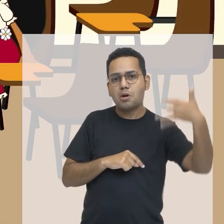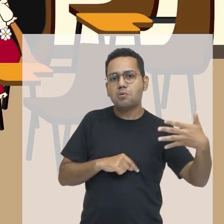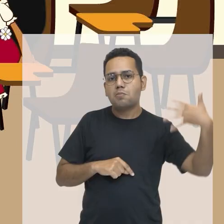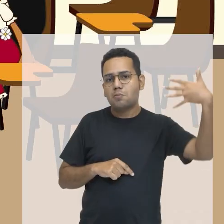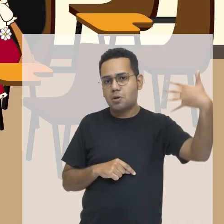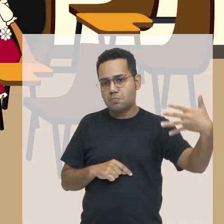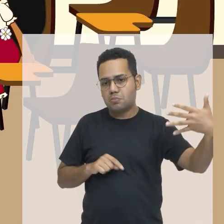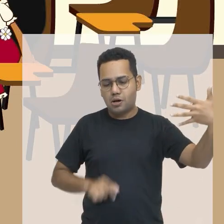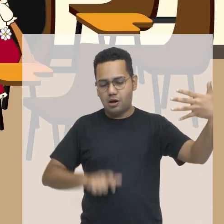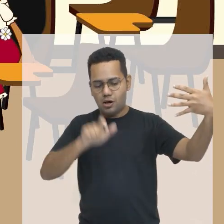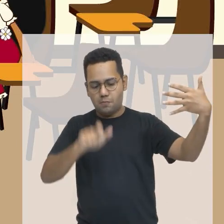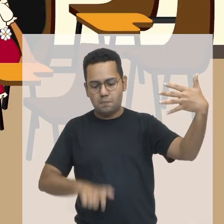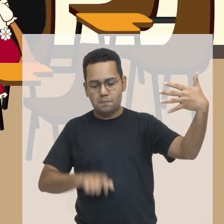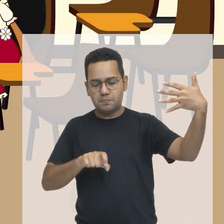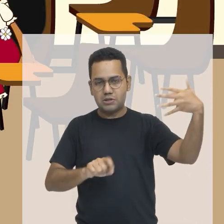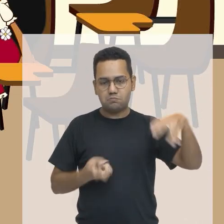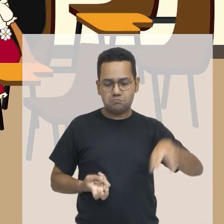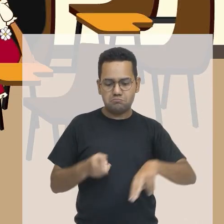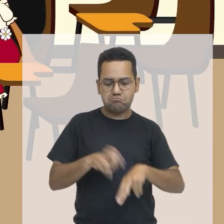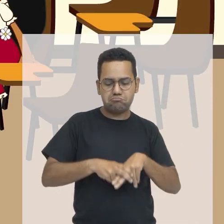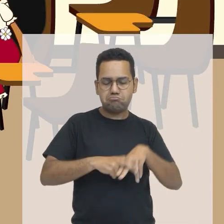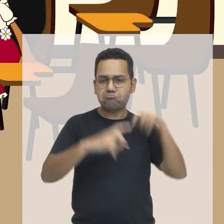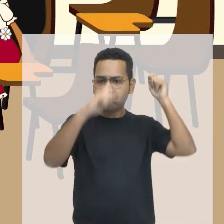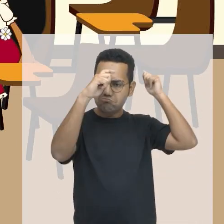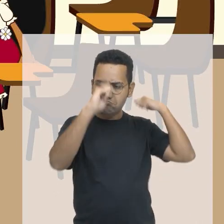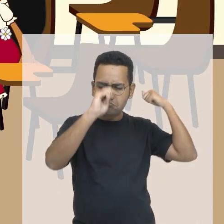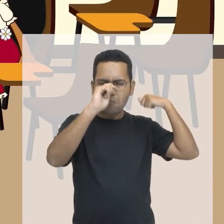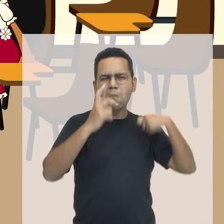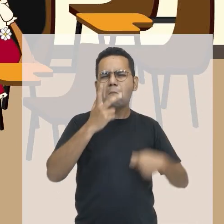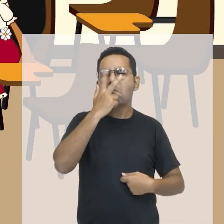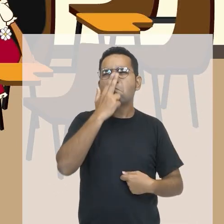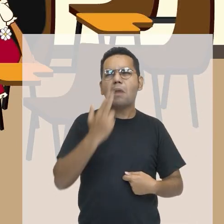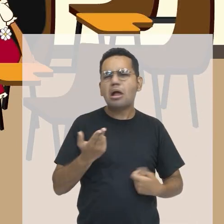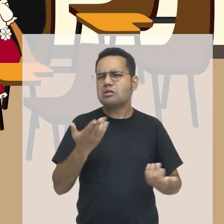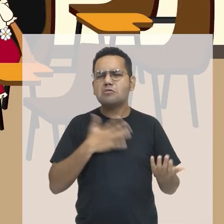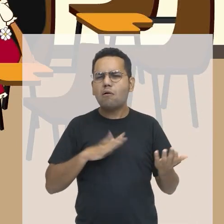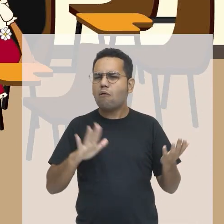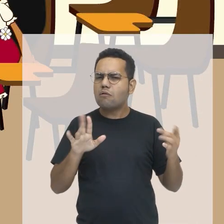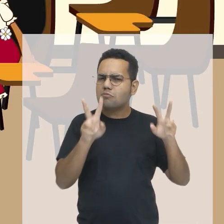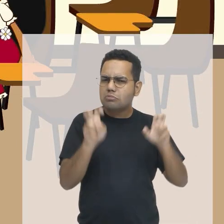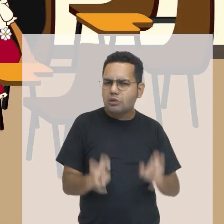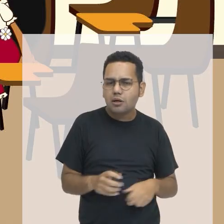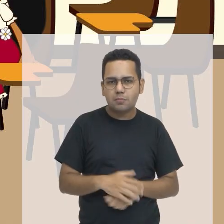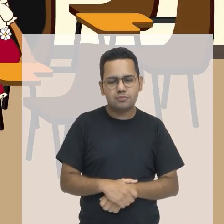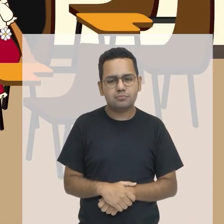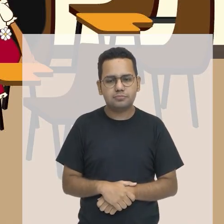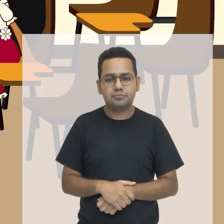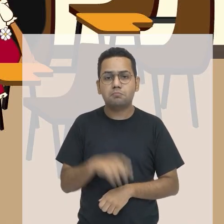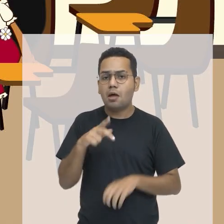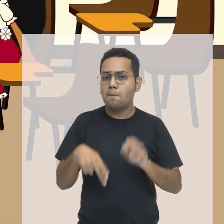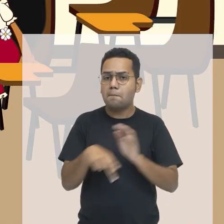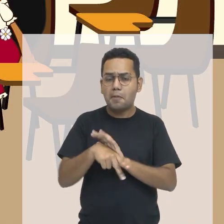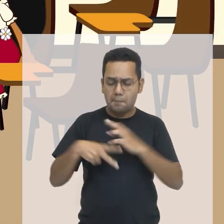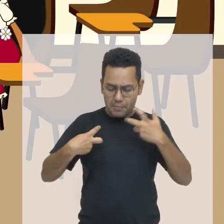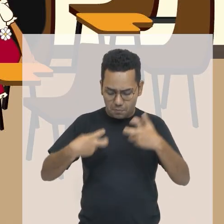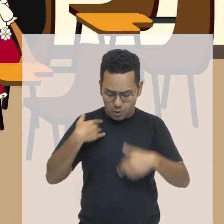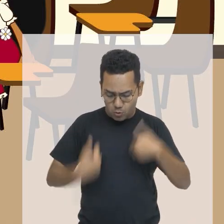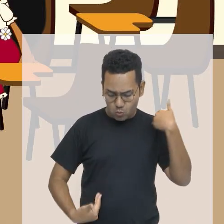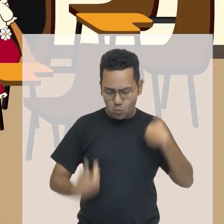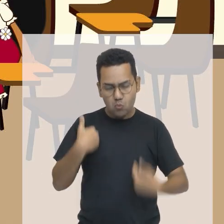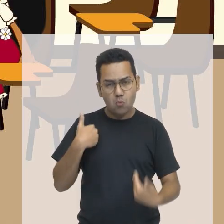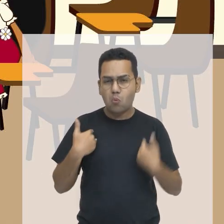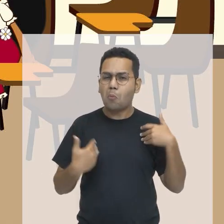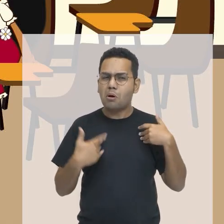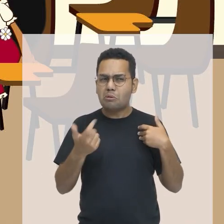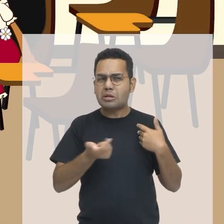seria supostamente o ouvinte, ele estava dando sinais, né, com a linguagem corporal, que é uma linguagem não verbal, do que ele estava